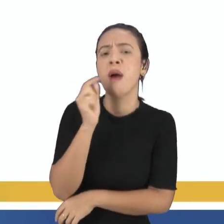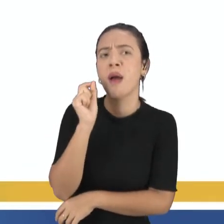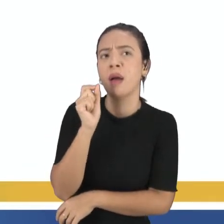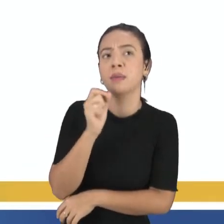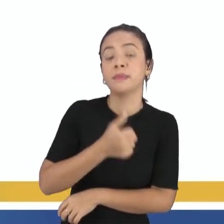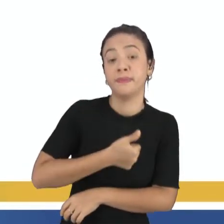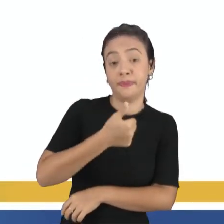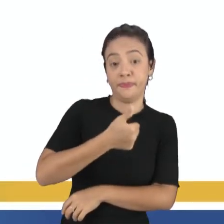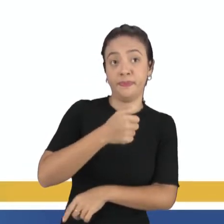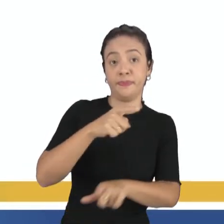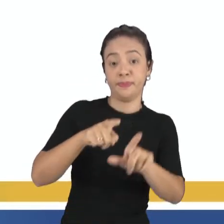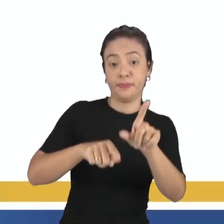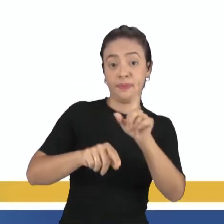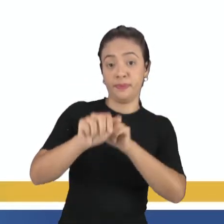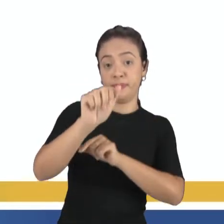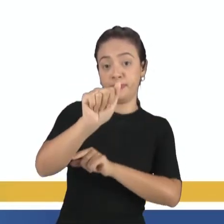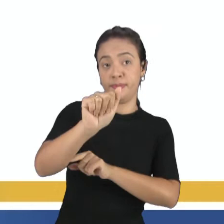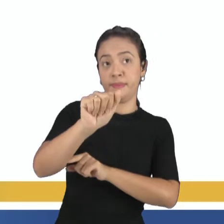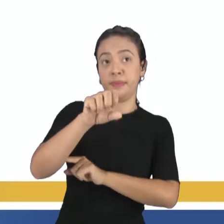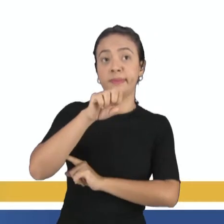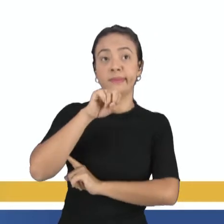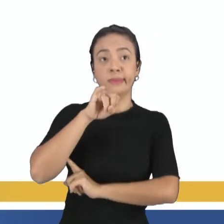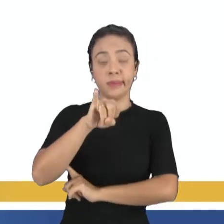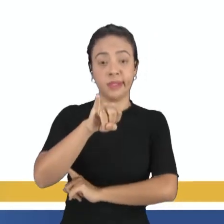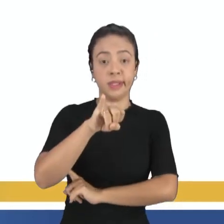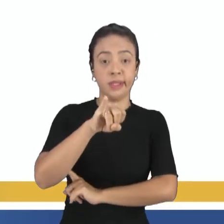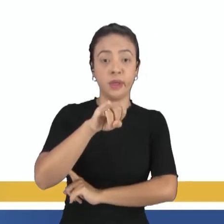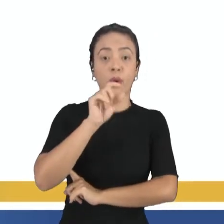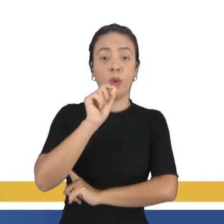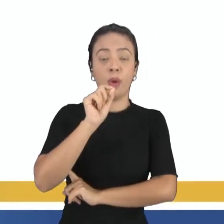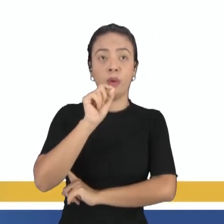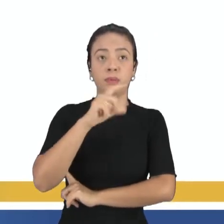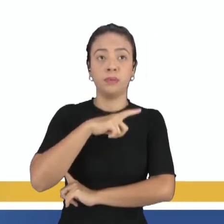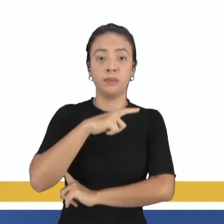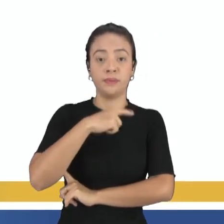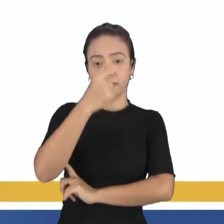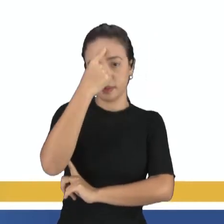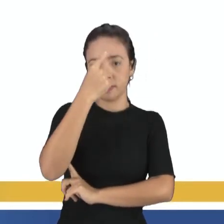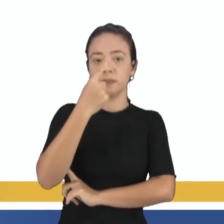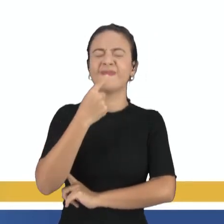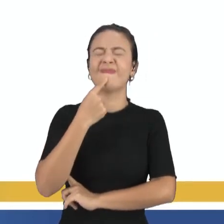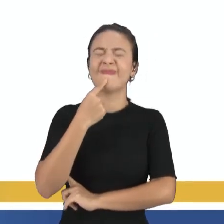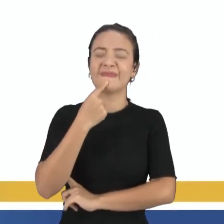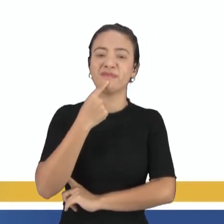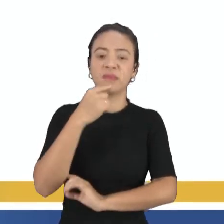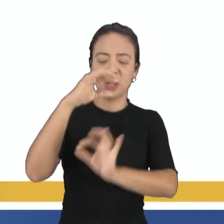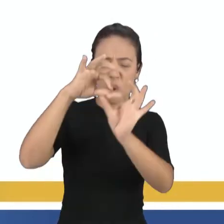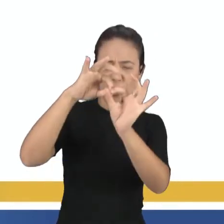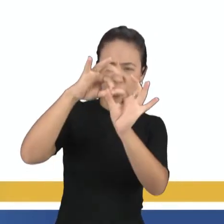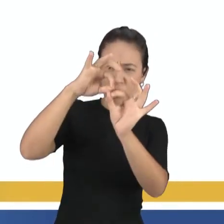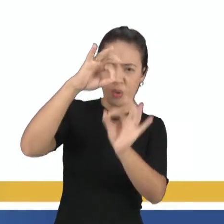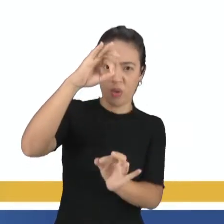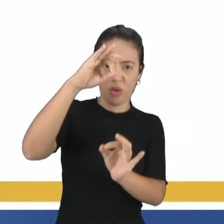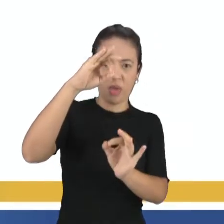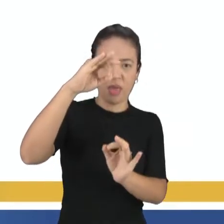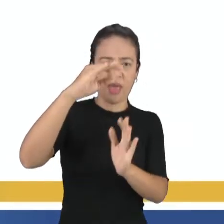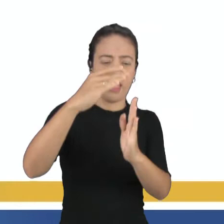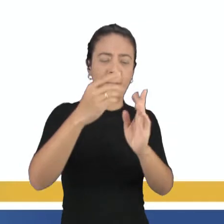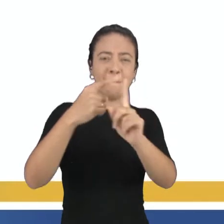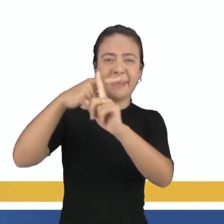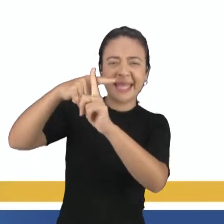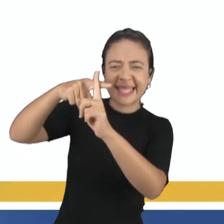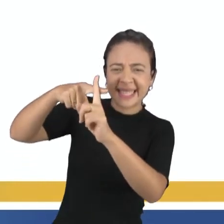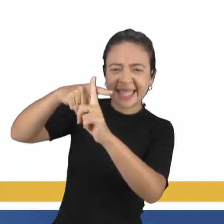Na primeira, se você observar, se você traçar uma linha no meio, né, dessa figura,